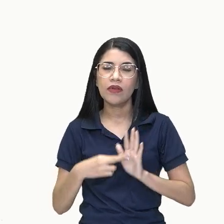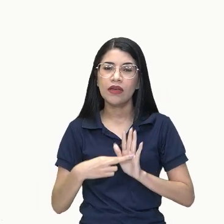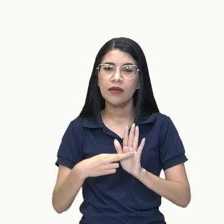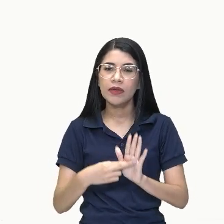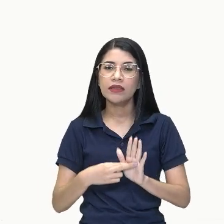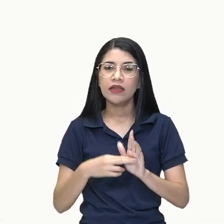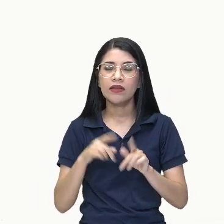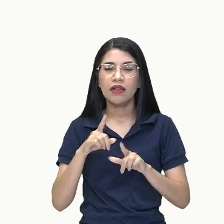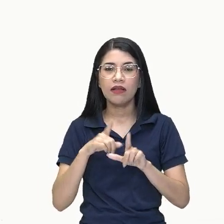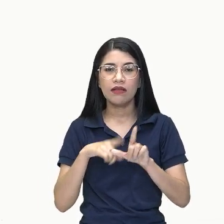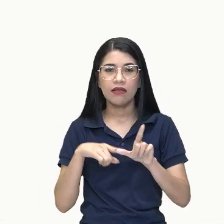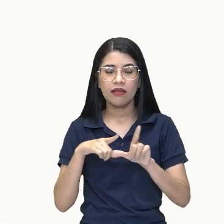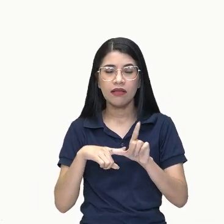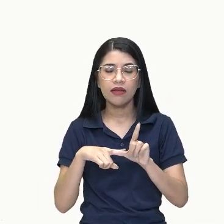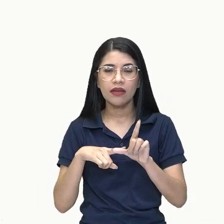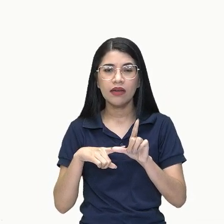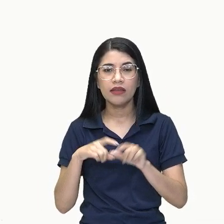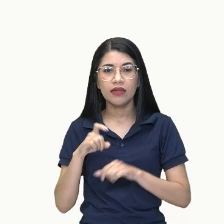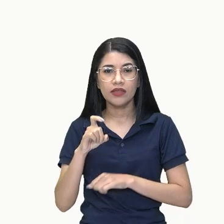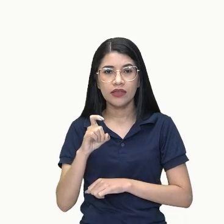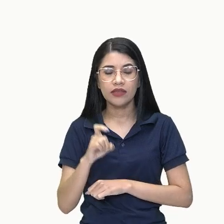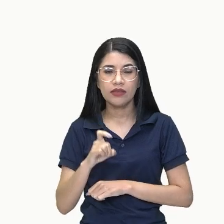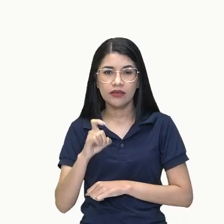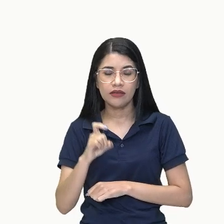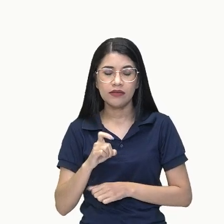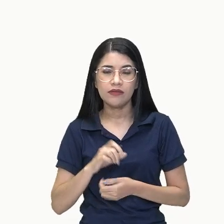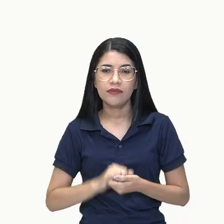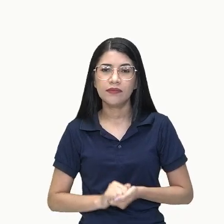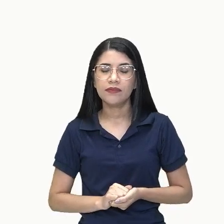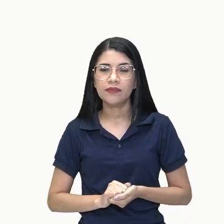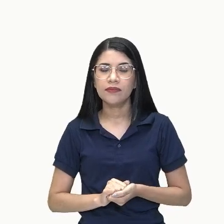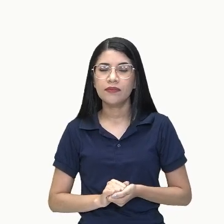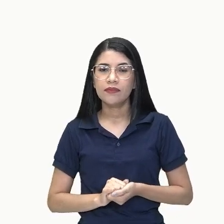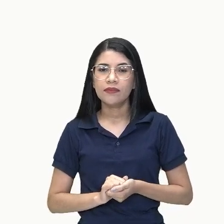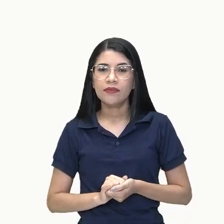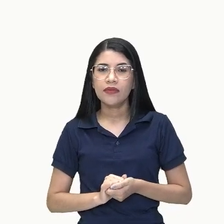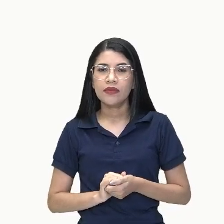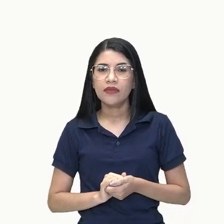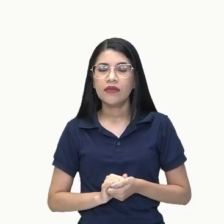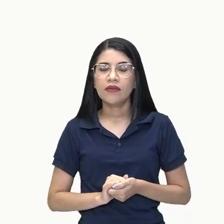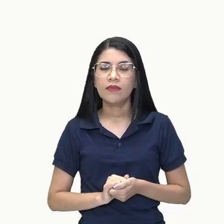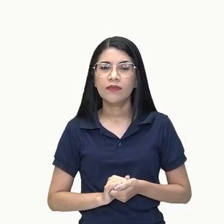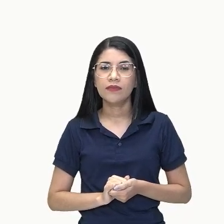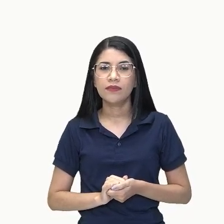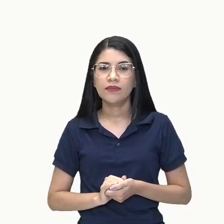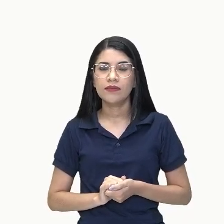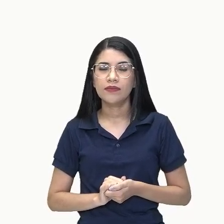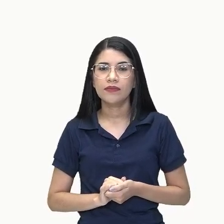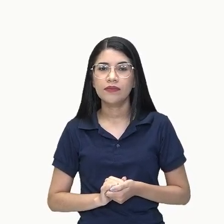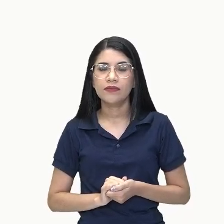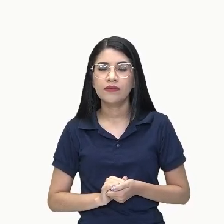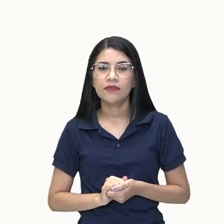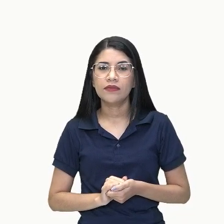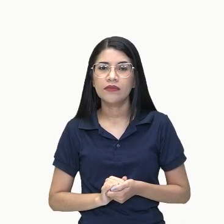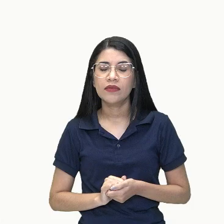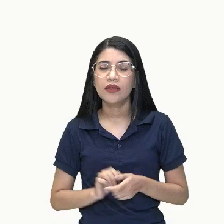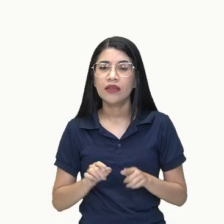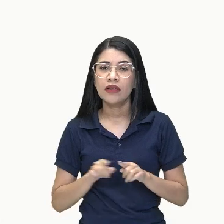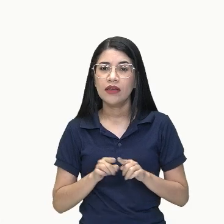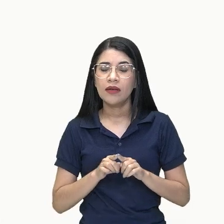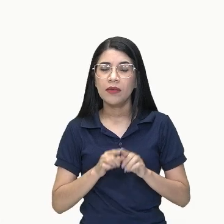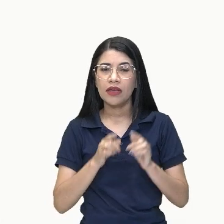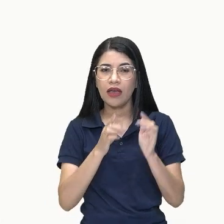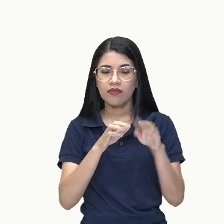quem, moçada? Vai representar aí o eixo X, que é o eixo das abscissas, tudo bem? Representa a